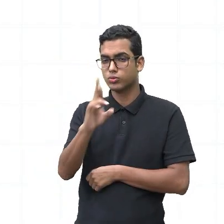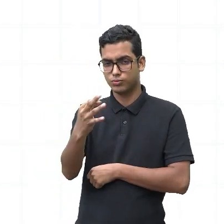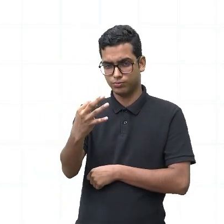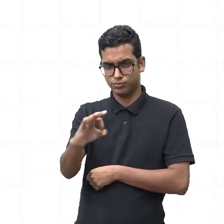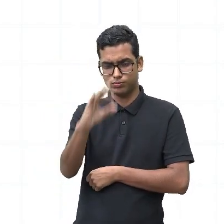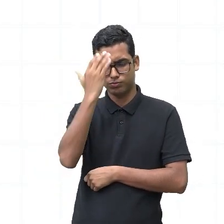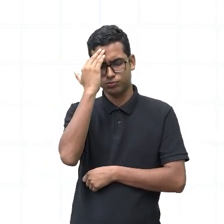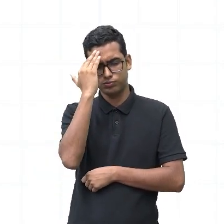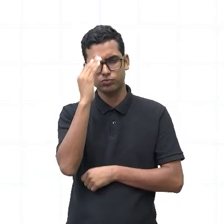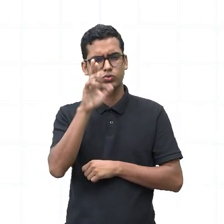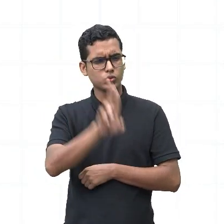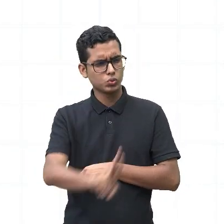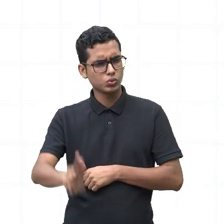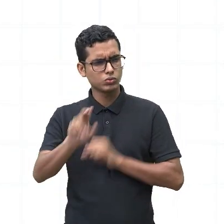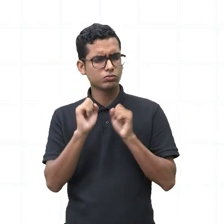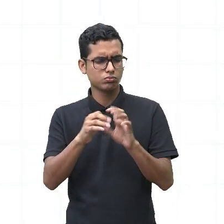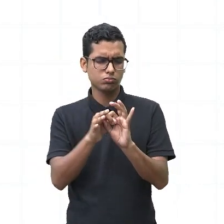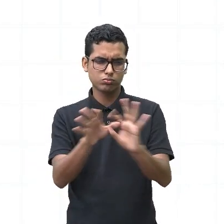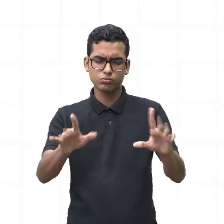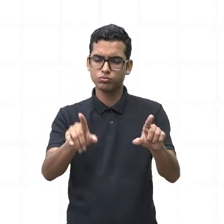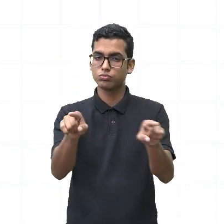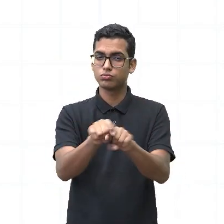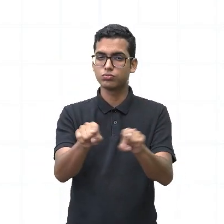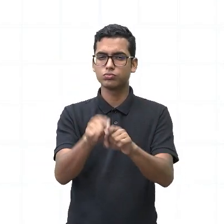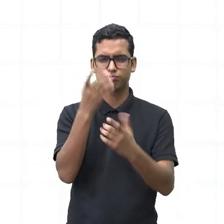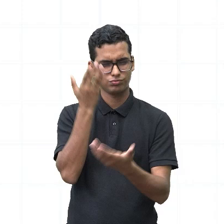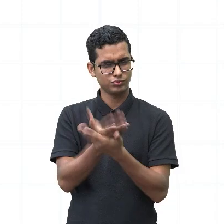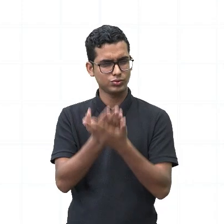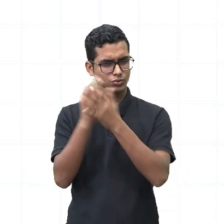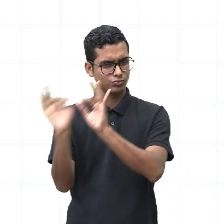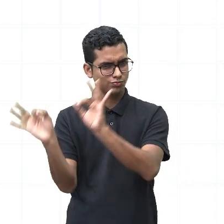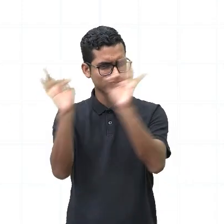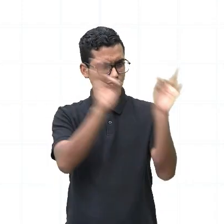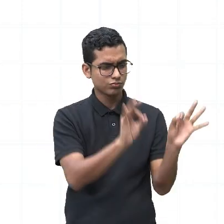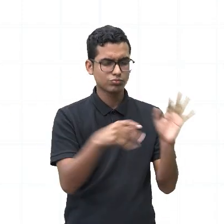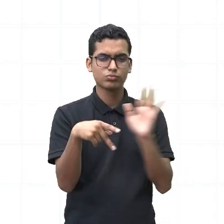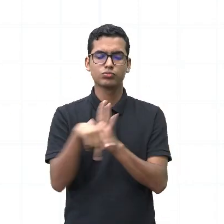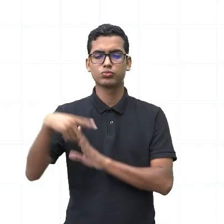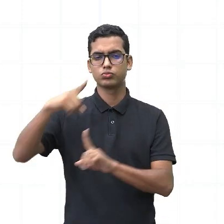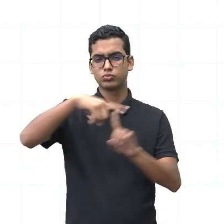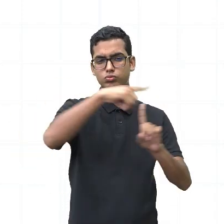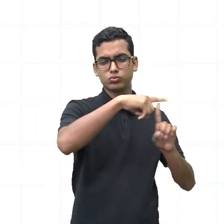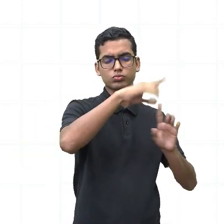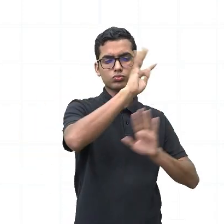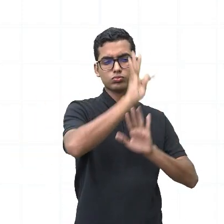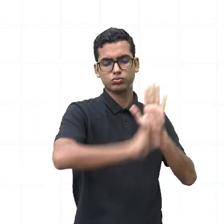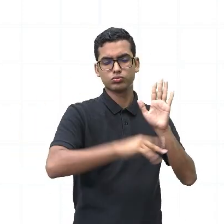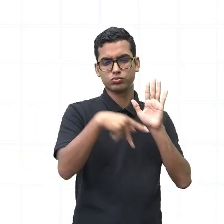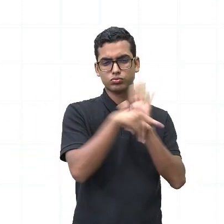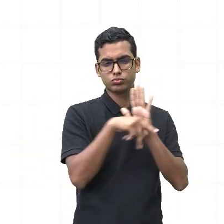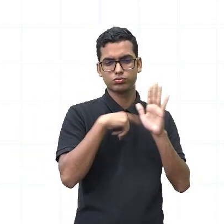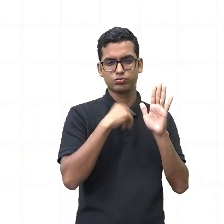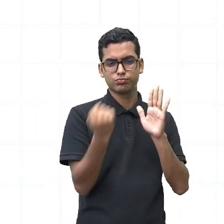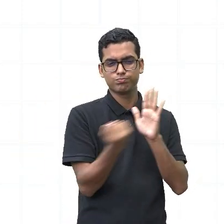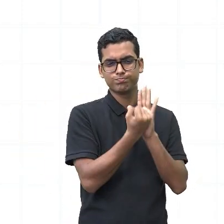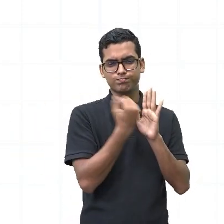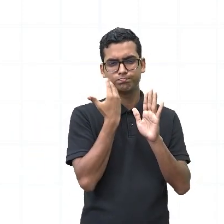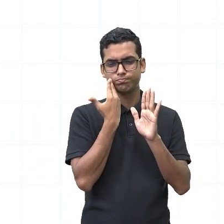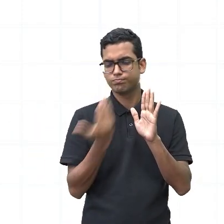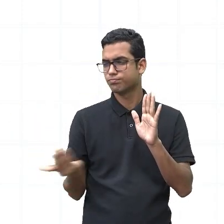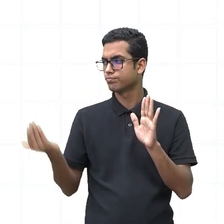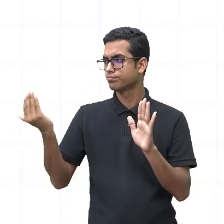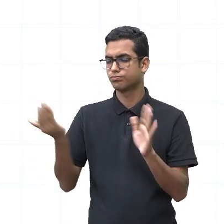Então, usem elas. Eu vou desenvolvendo durante a aula sobre as marcas tipográficas. Acompanhe comigo agora o